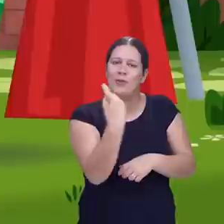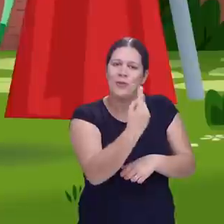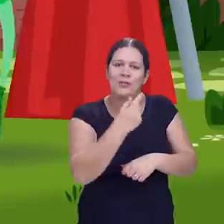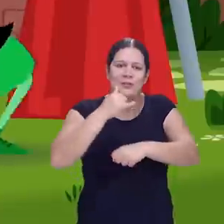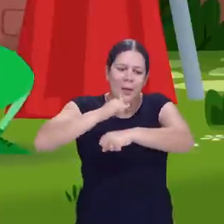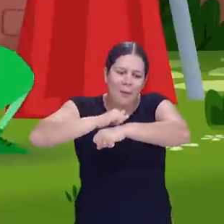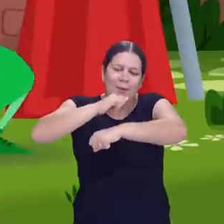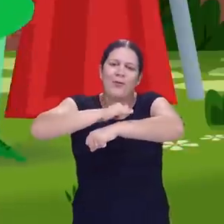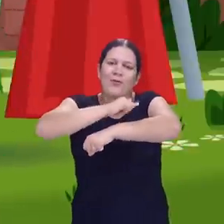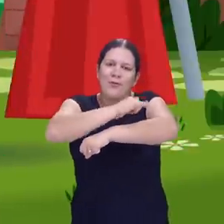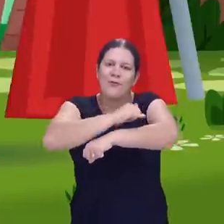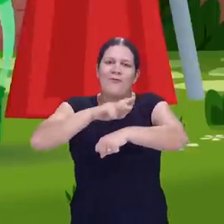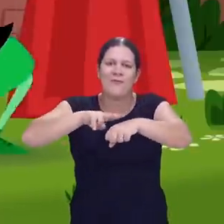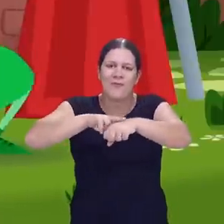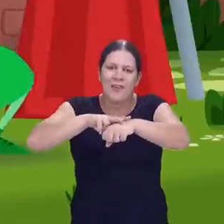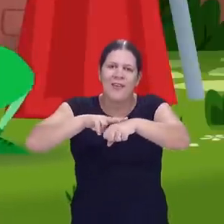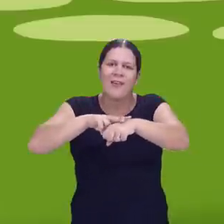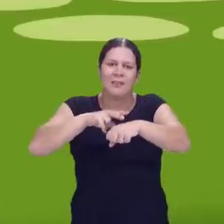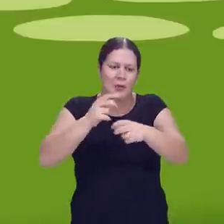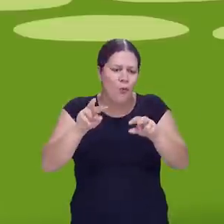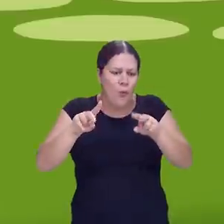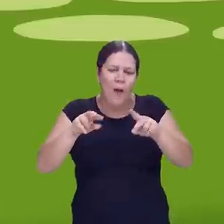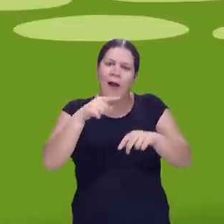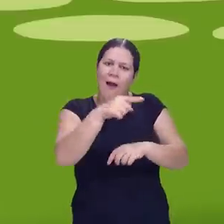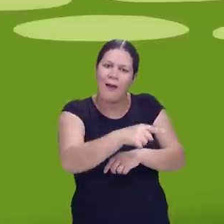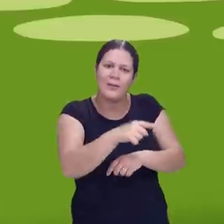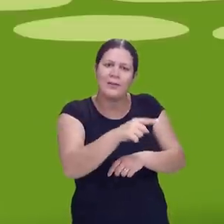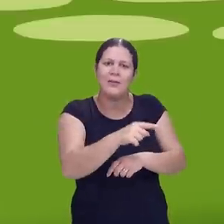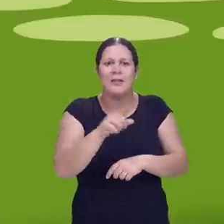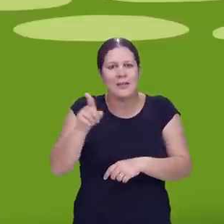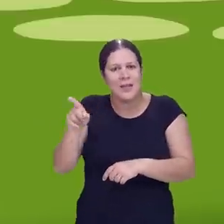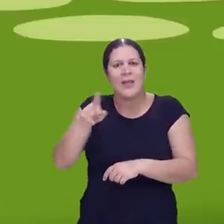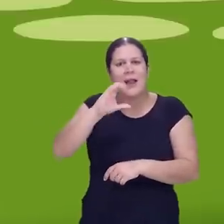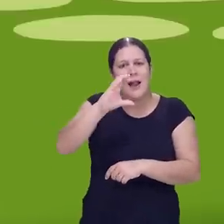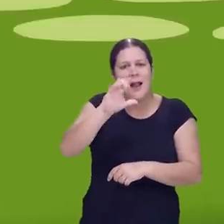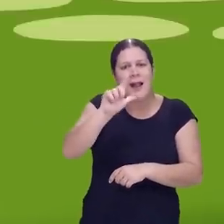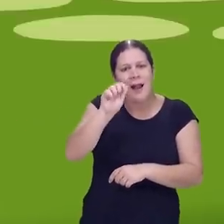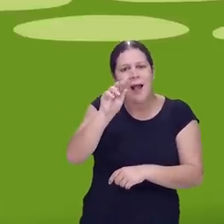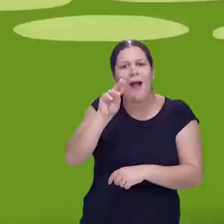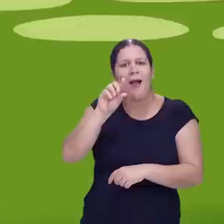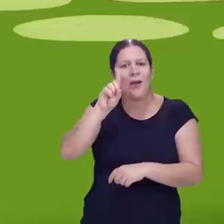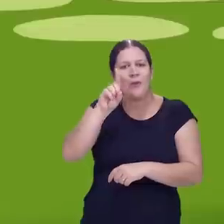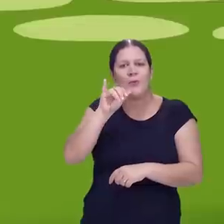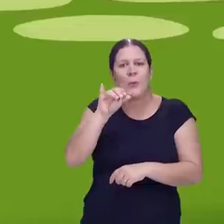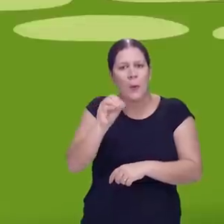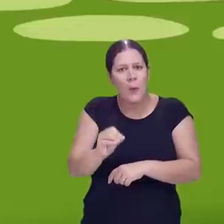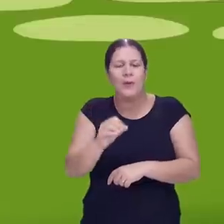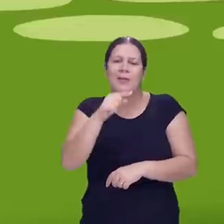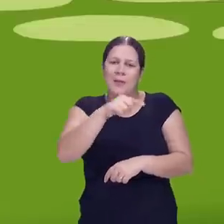sapinhos verdes, como esse gramado. E o Cláudio é o bicho folha.